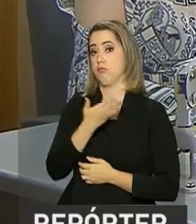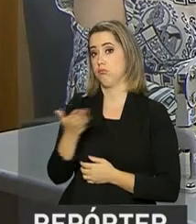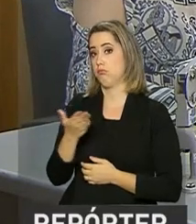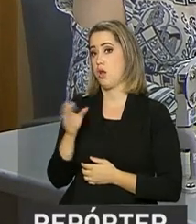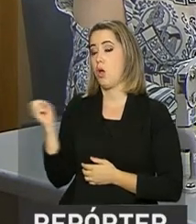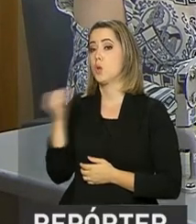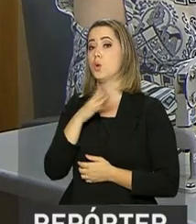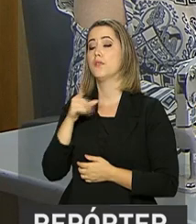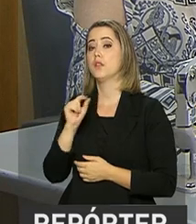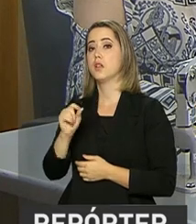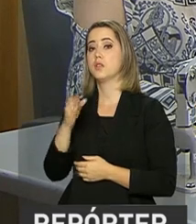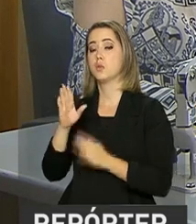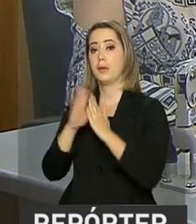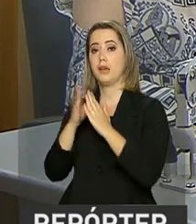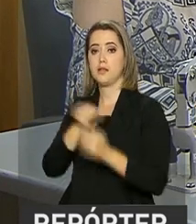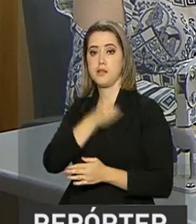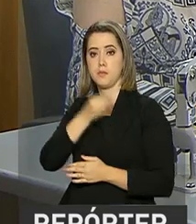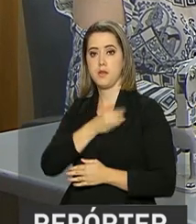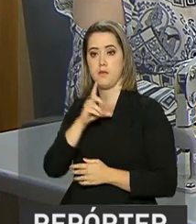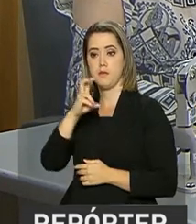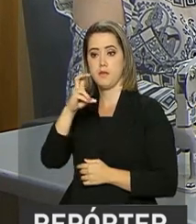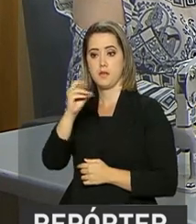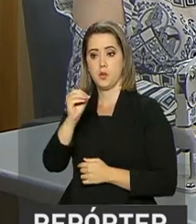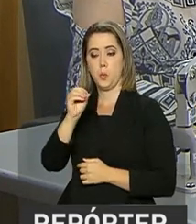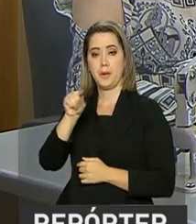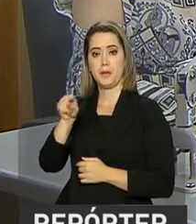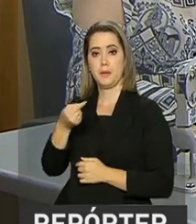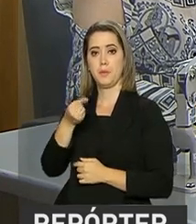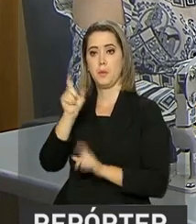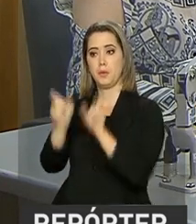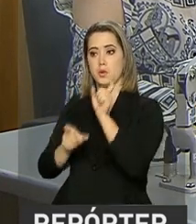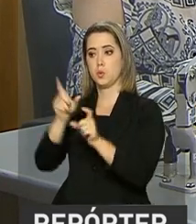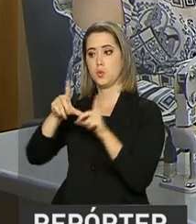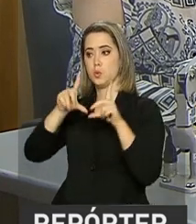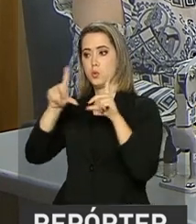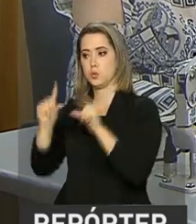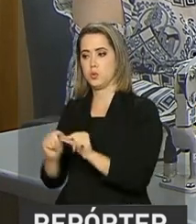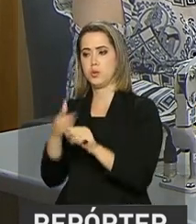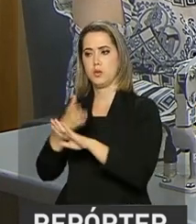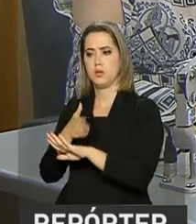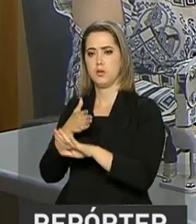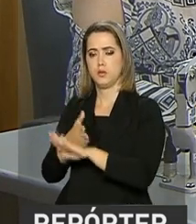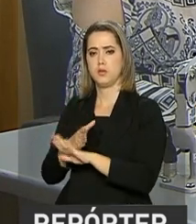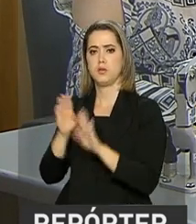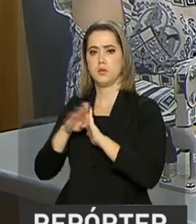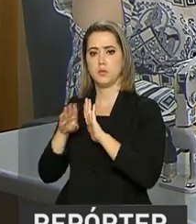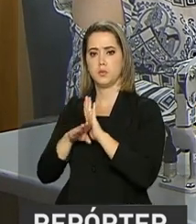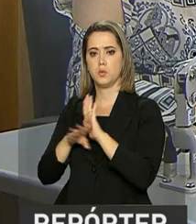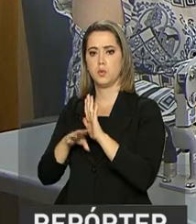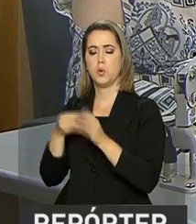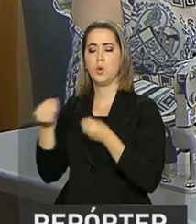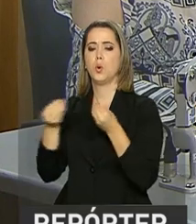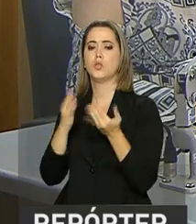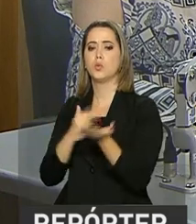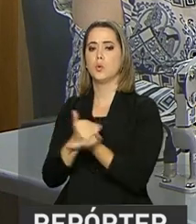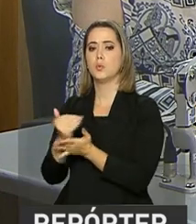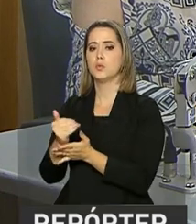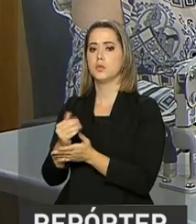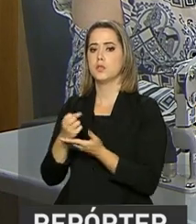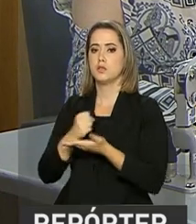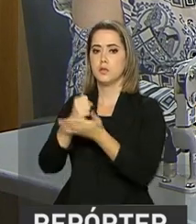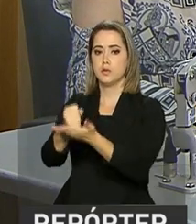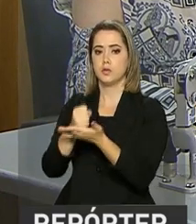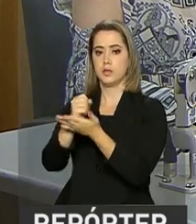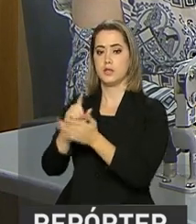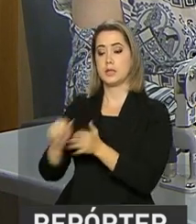é que cidades com menos de 50 mil habitantes vão ter acesso ao programa. Secretária, quando vão começar a ser